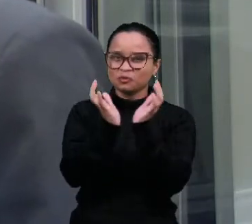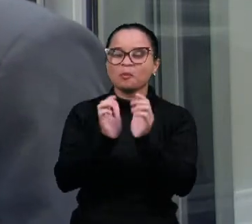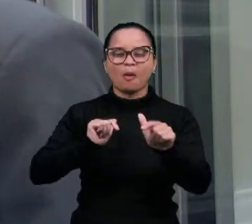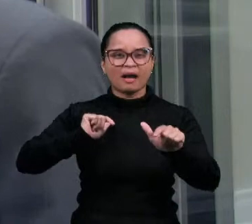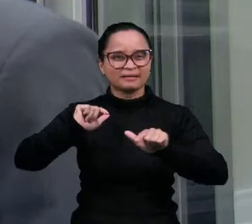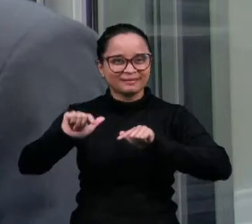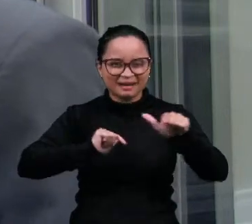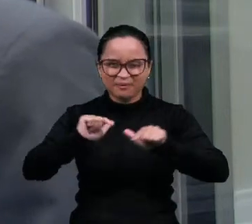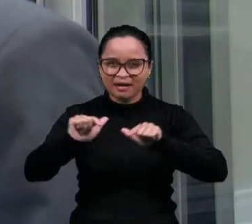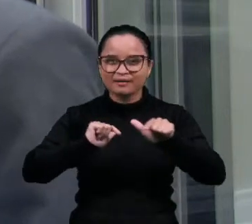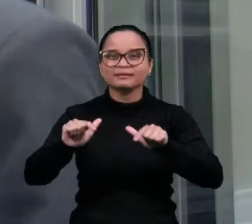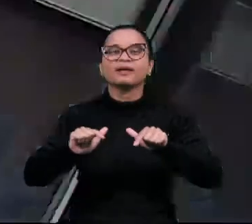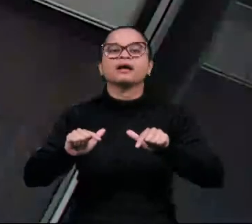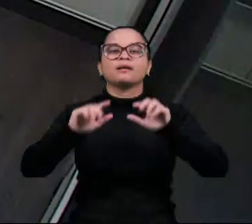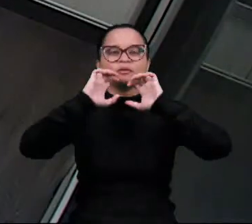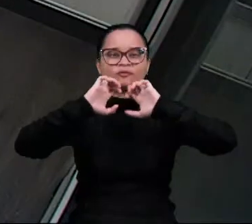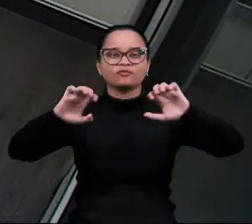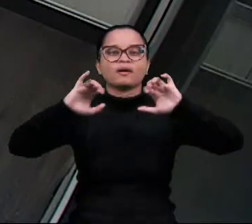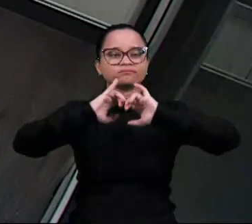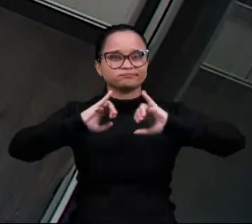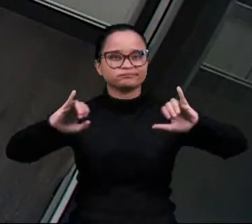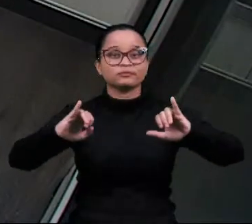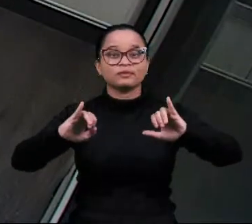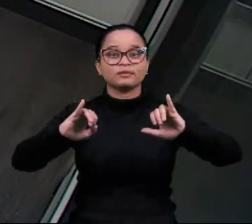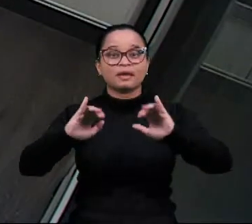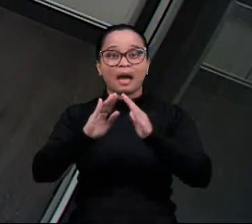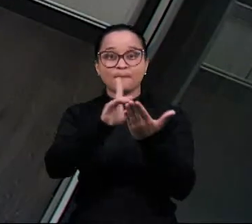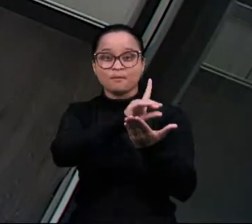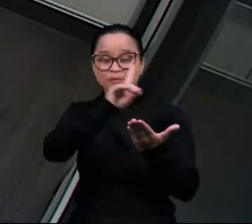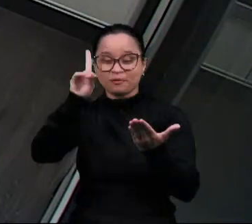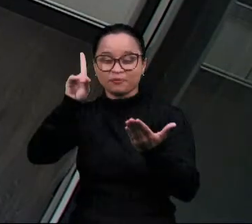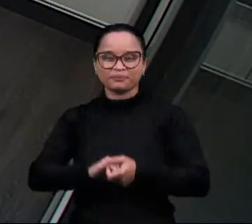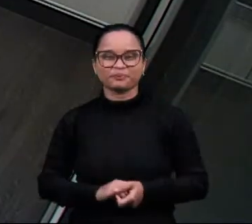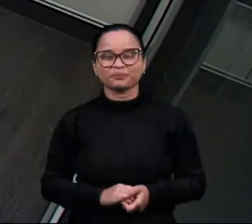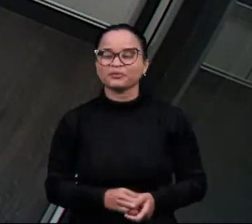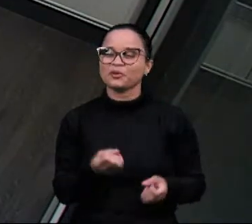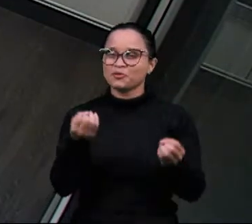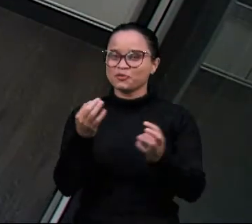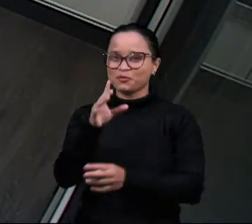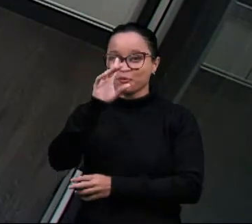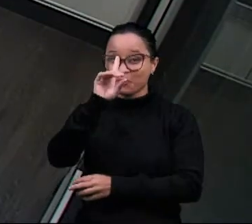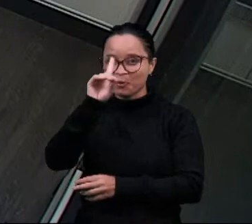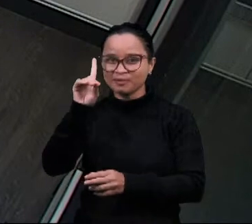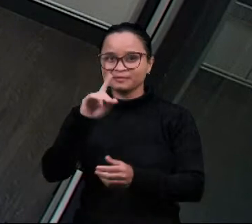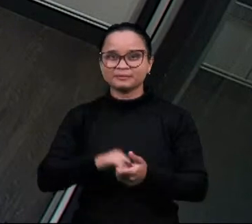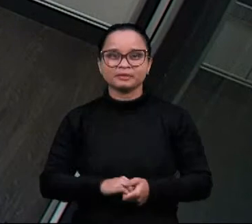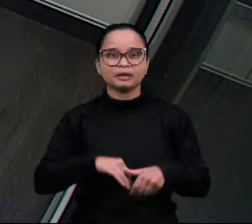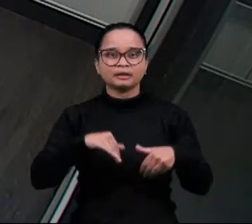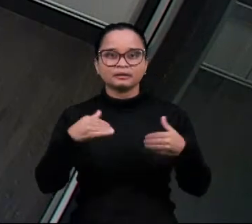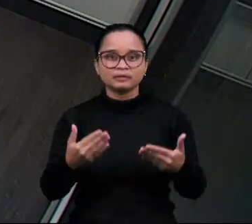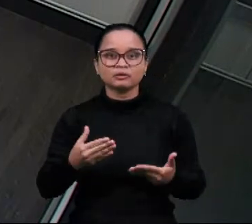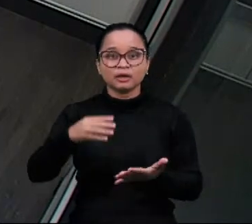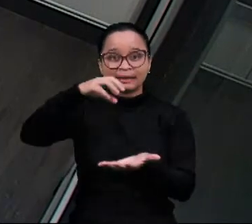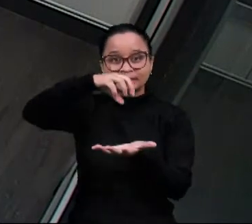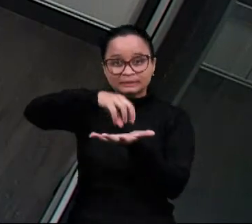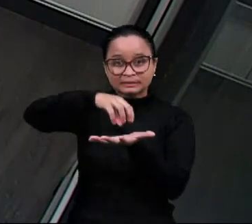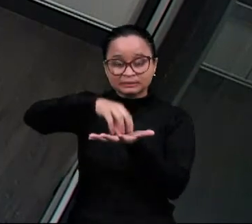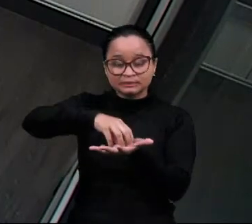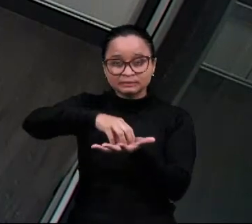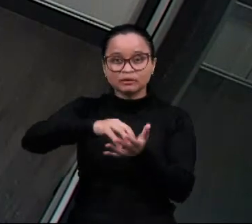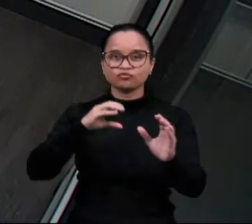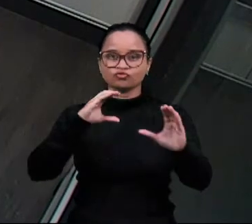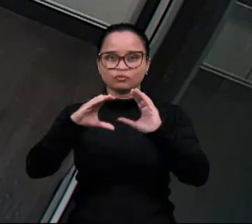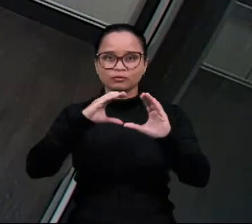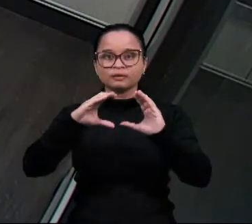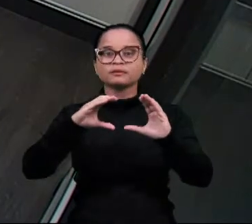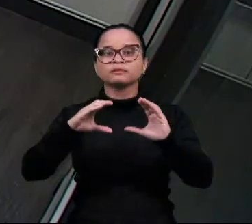levar a palavra do Senhor. Glória a Jesus. Então, só para você entender, a sede da Rádio Manaim nós chamamos de Central de Comunicação,